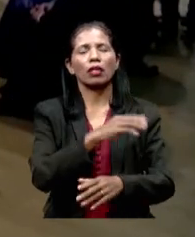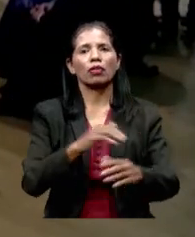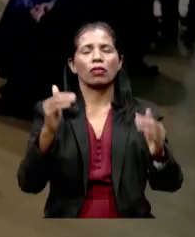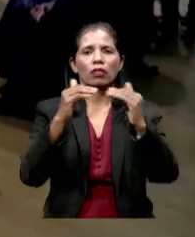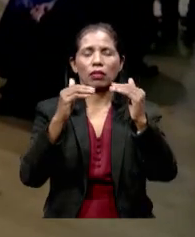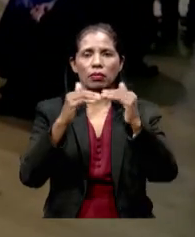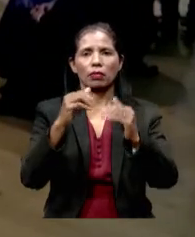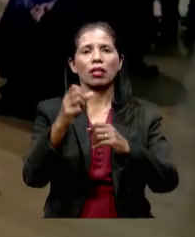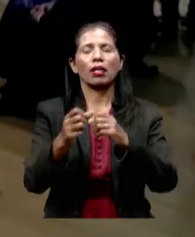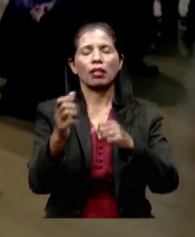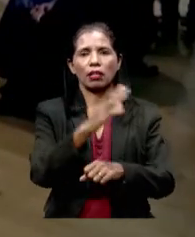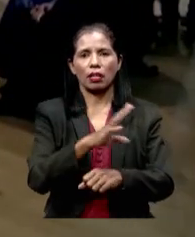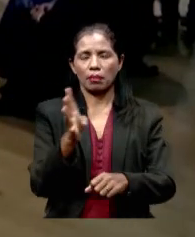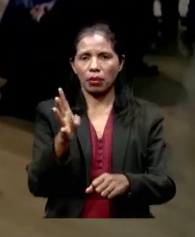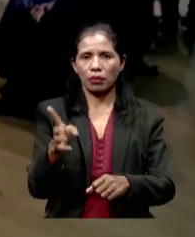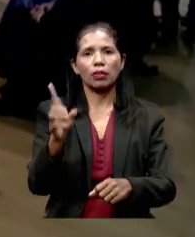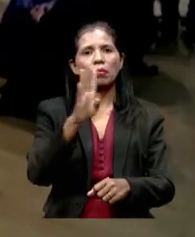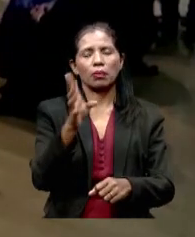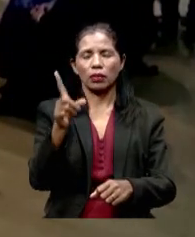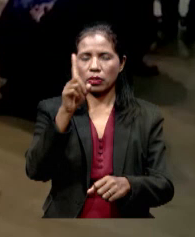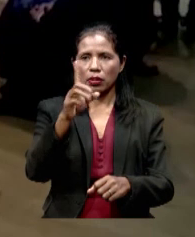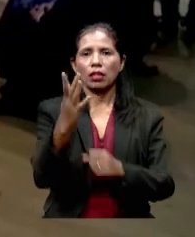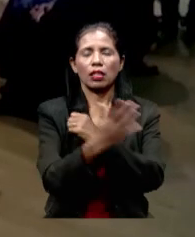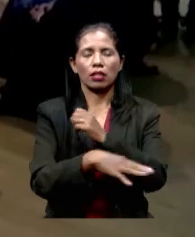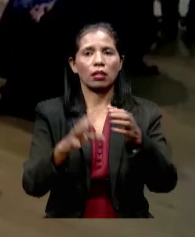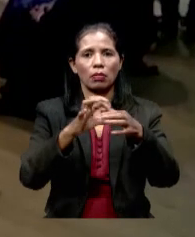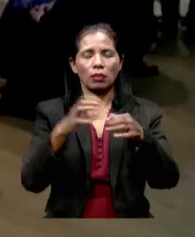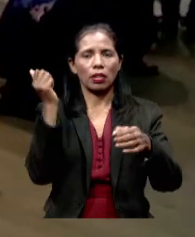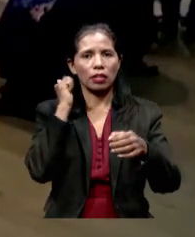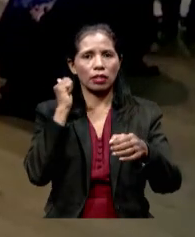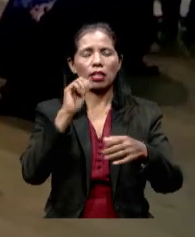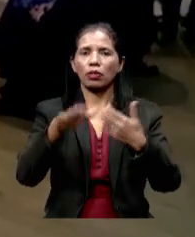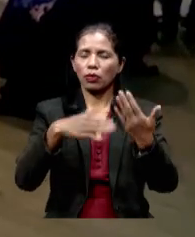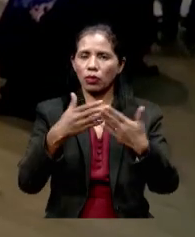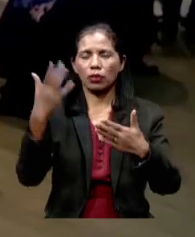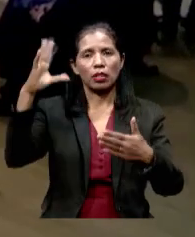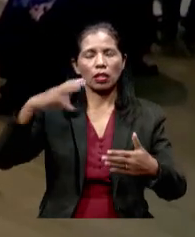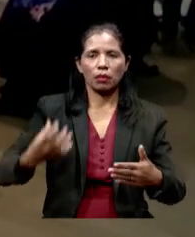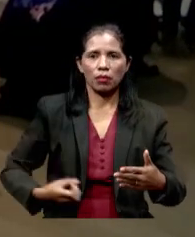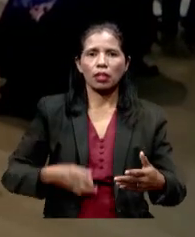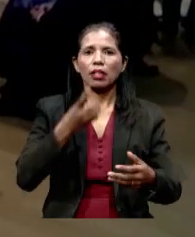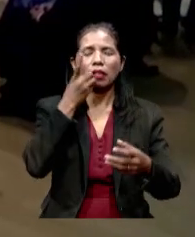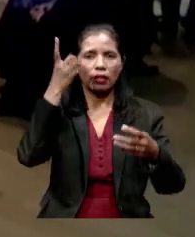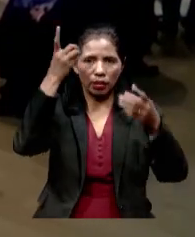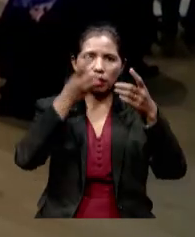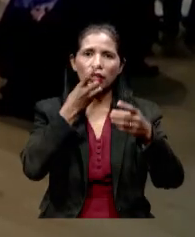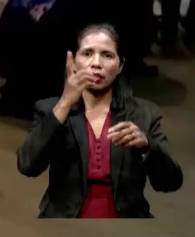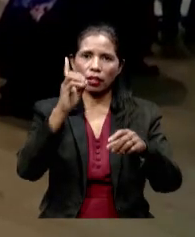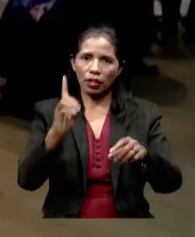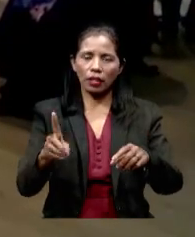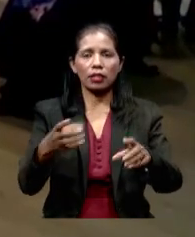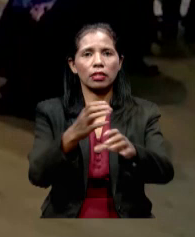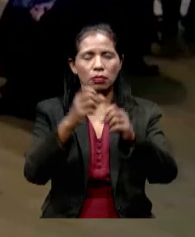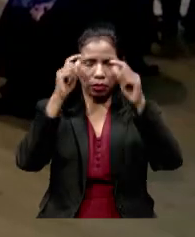nível para Hatnulo no Hatnulo Resinguida, na san membro ASEAN Sira e a Camboja, declara Simo Timor-Leste sai membro ASEAN,